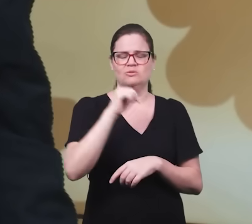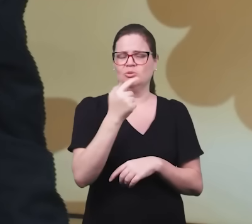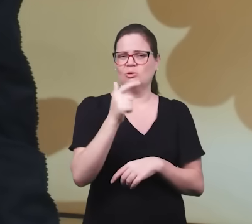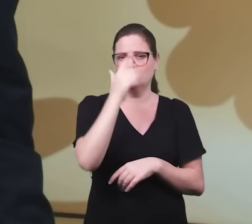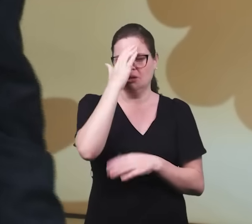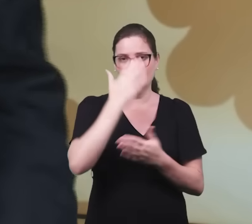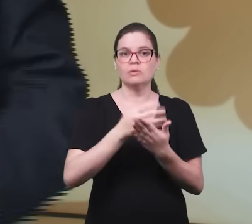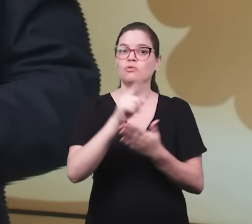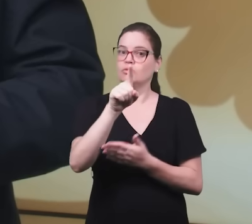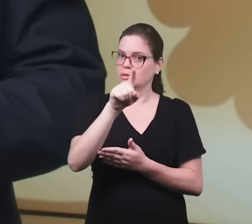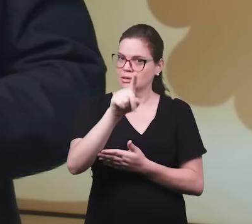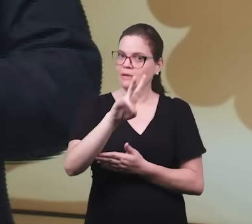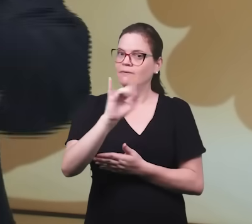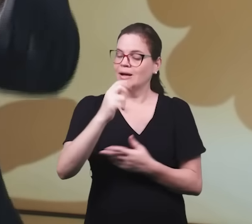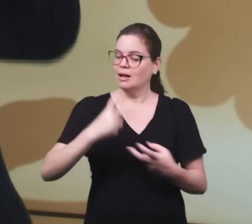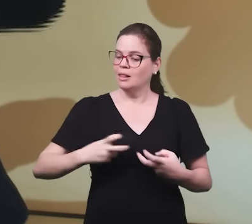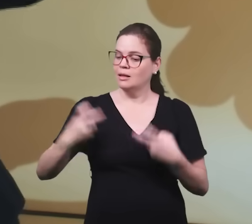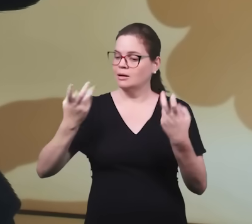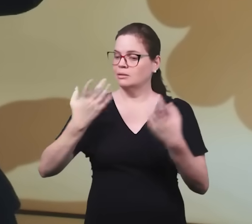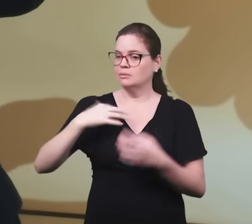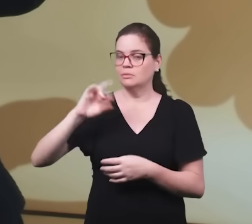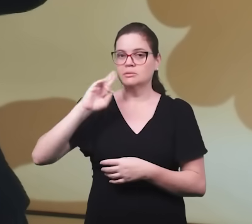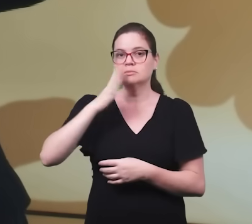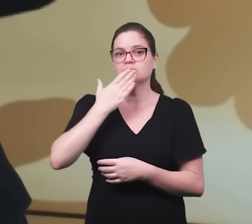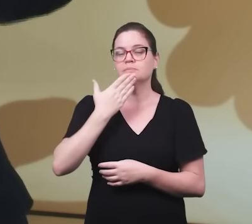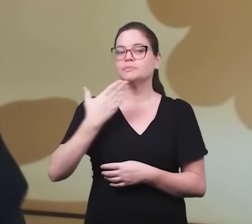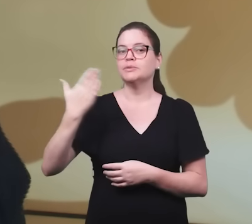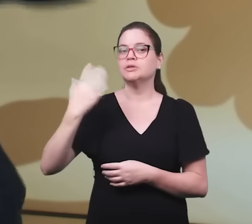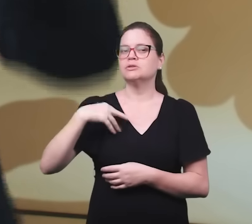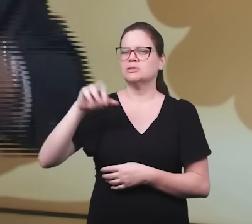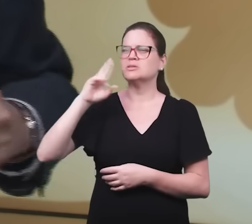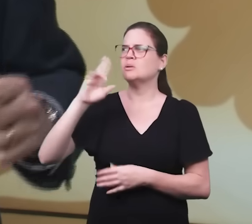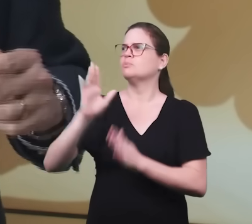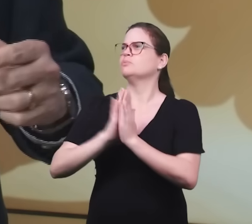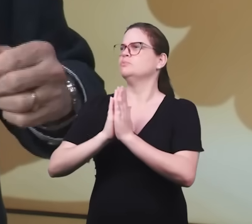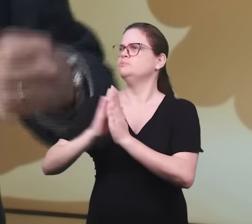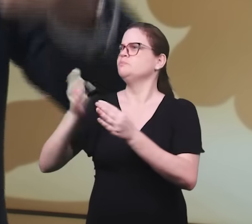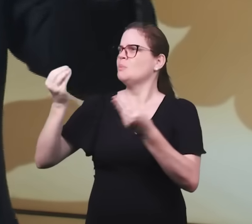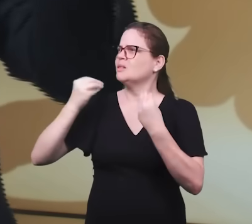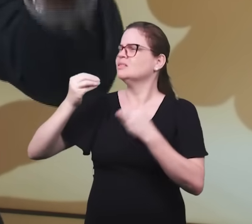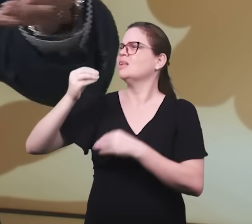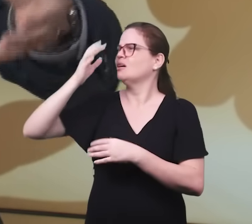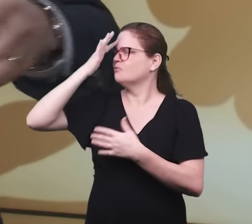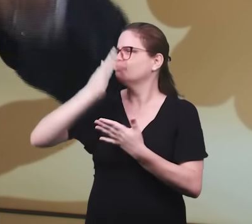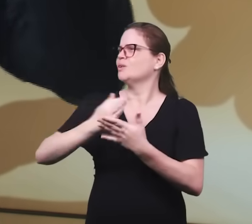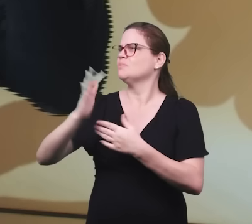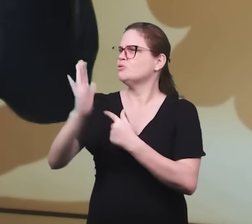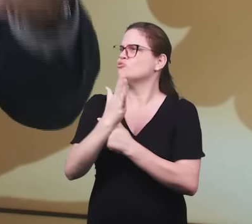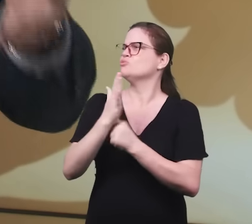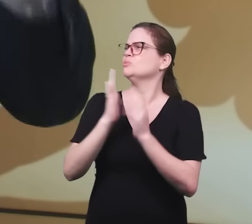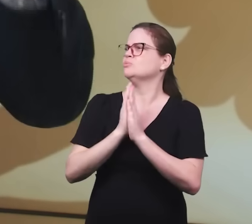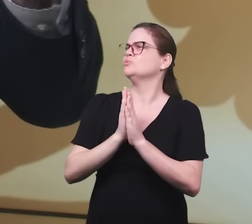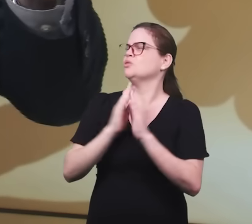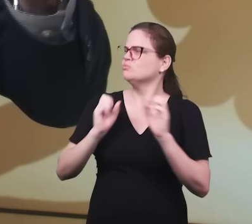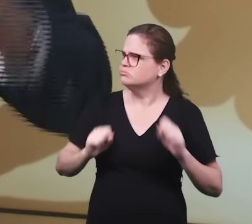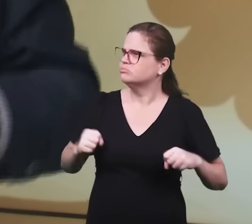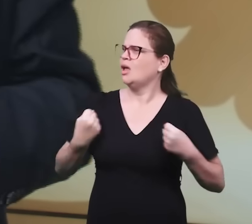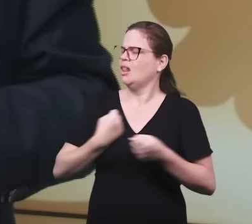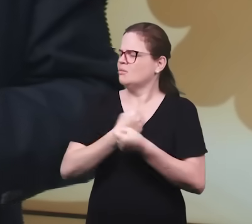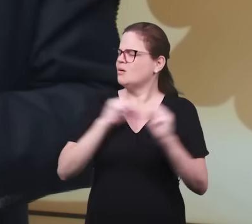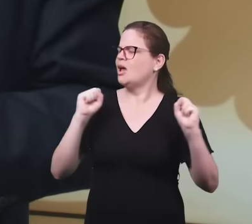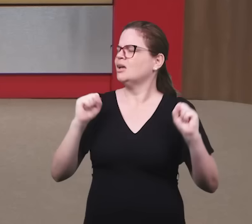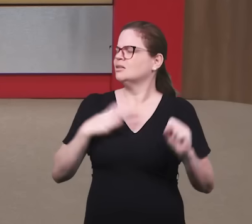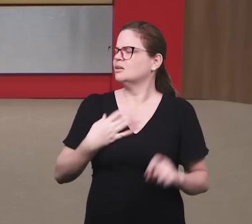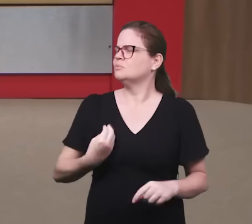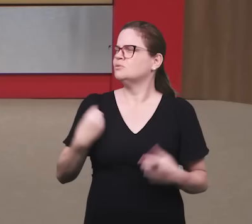vai clamar ao Senhor, você vai até pedir, Senhor, me dá fé, Senhor, me ajuda, me renova, me